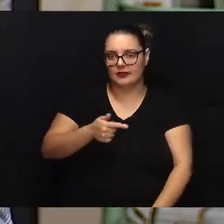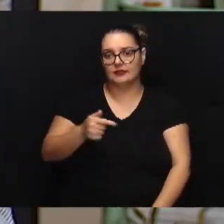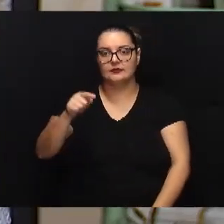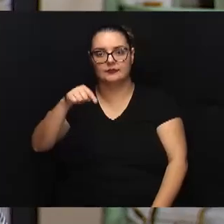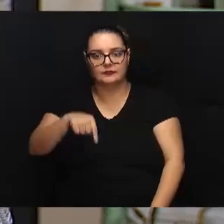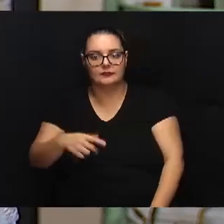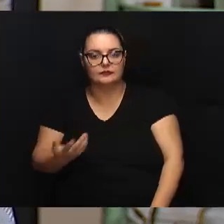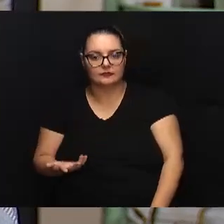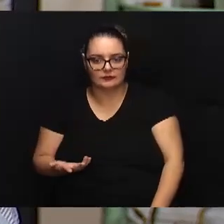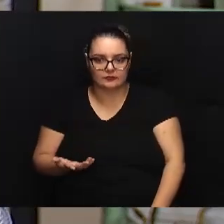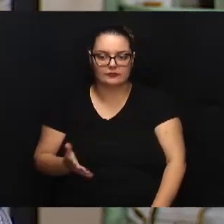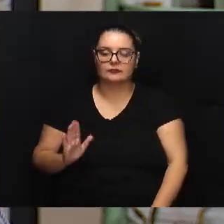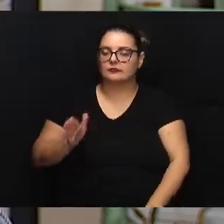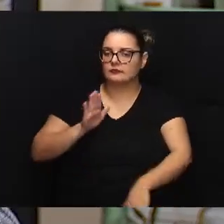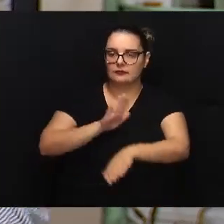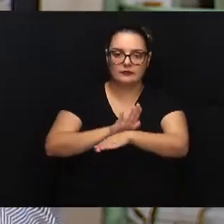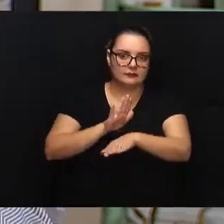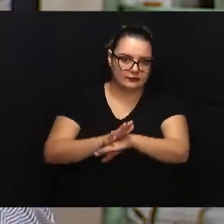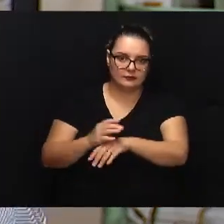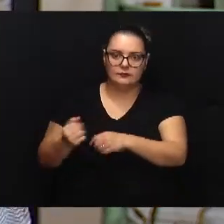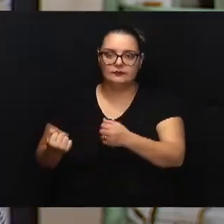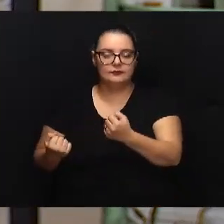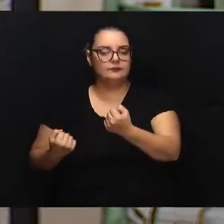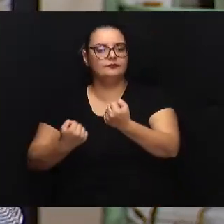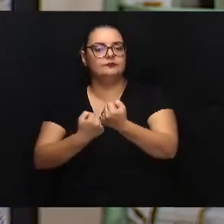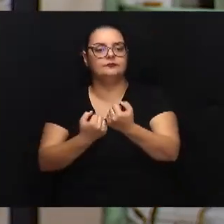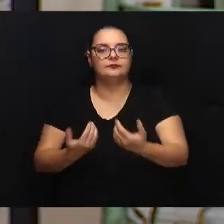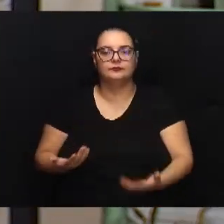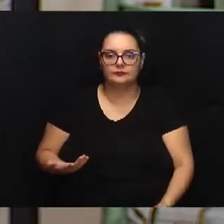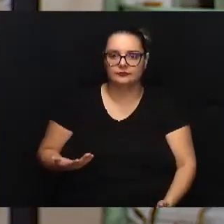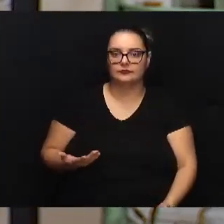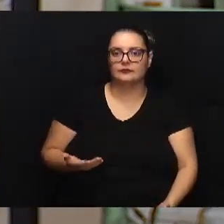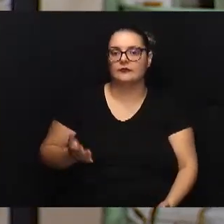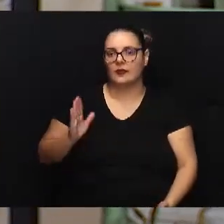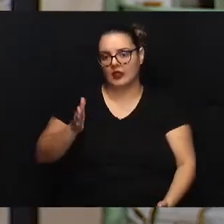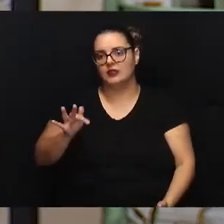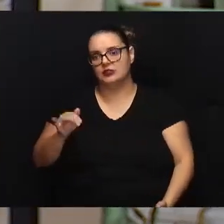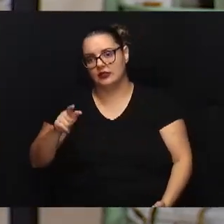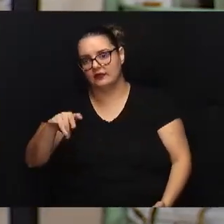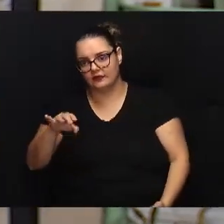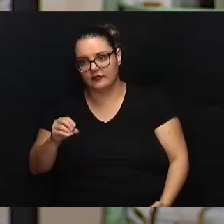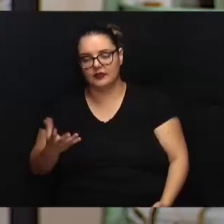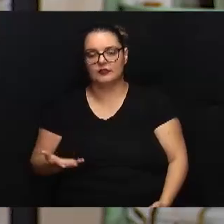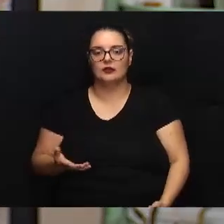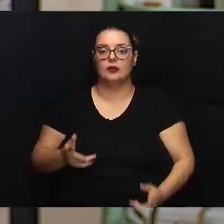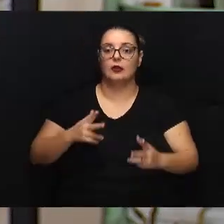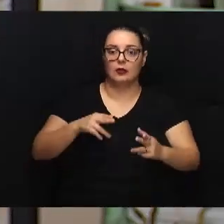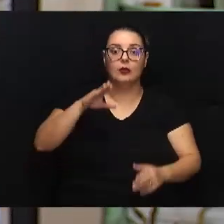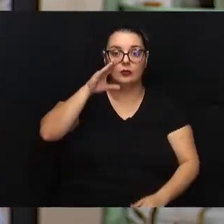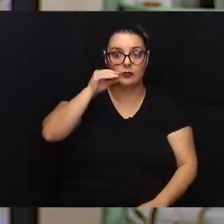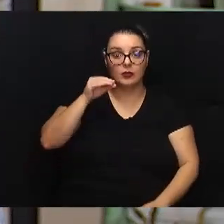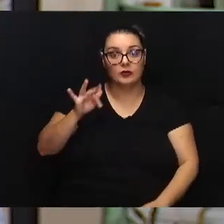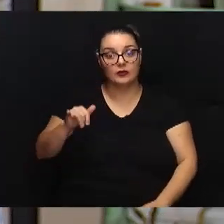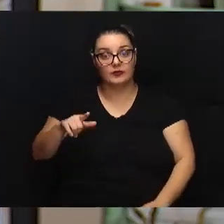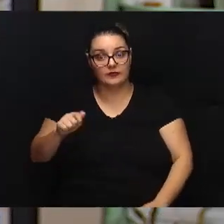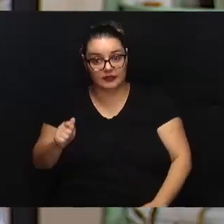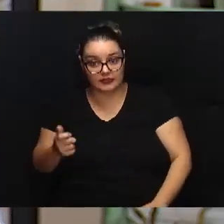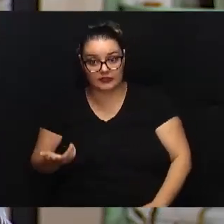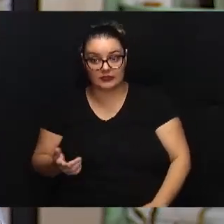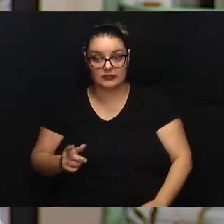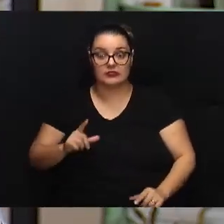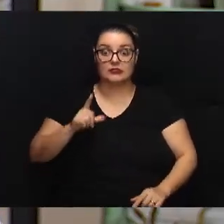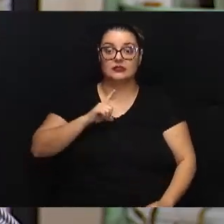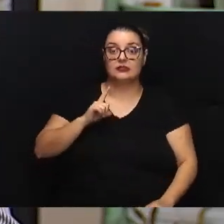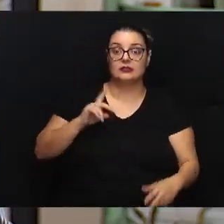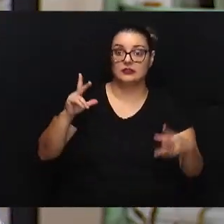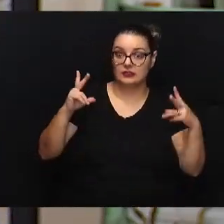já me ajuda, já me apoia, já ficou fixo, já é como uma funcionária fixa. Tenho um motorista, a gente não